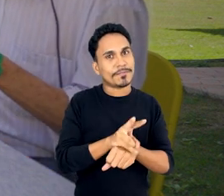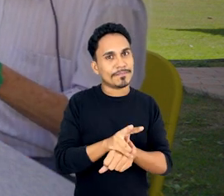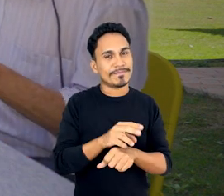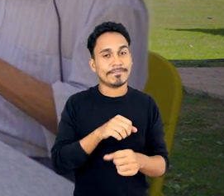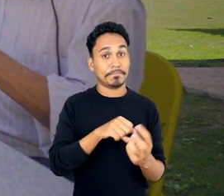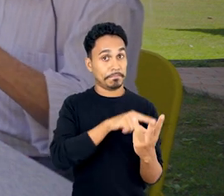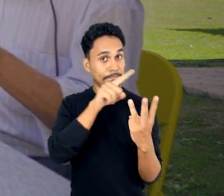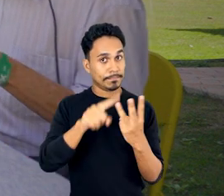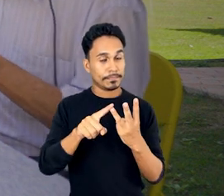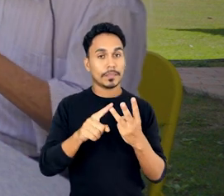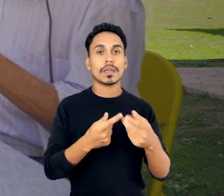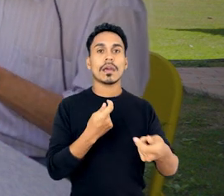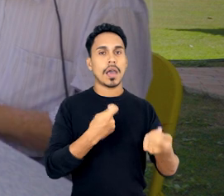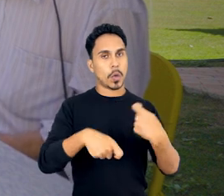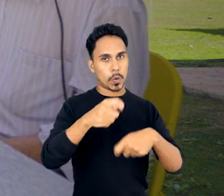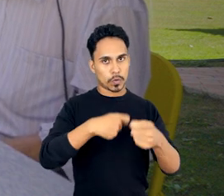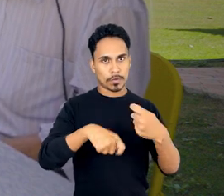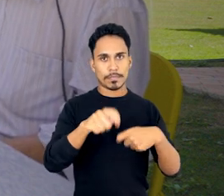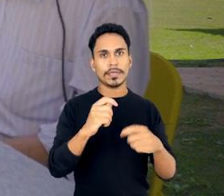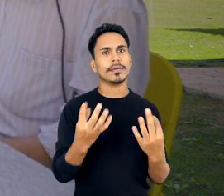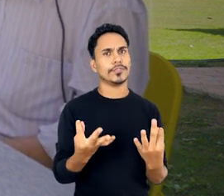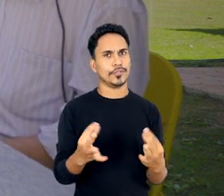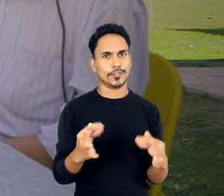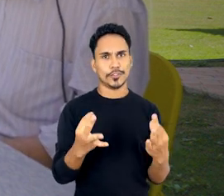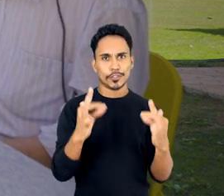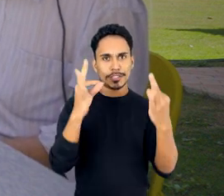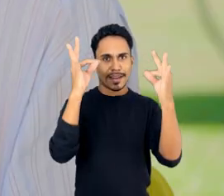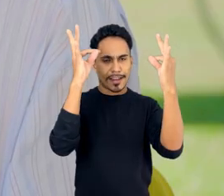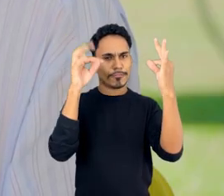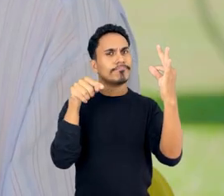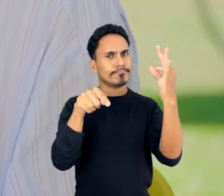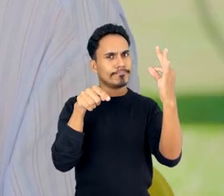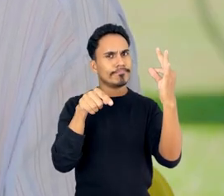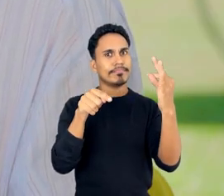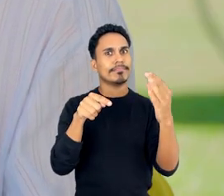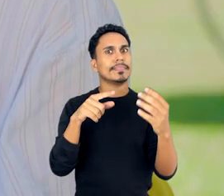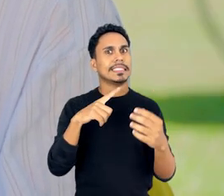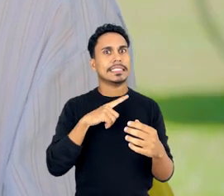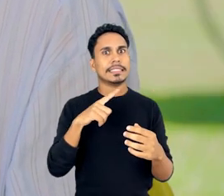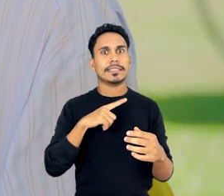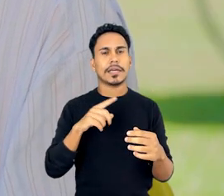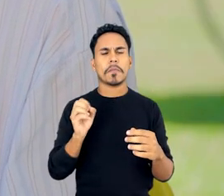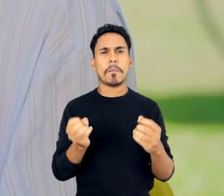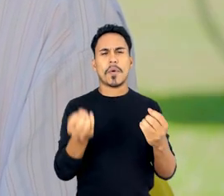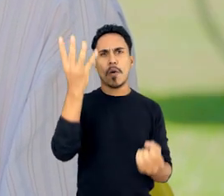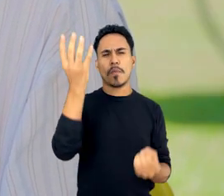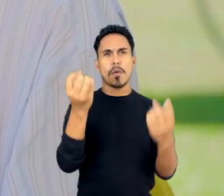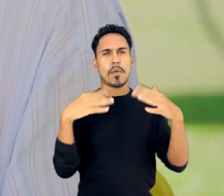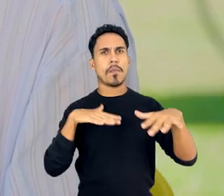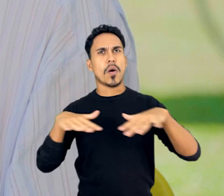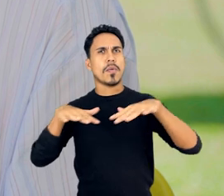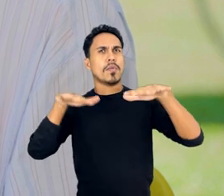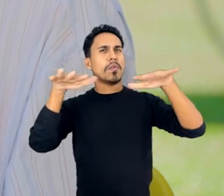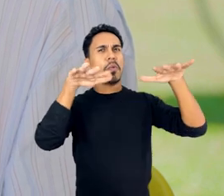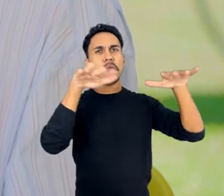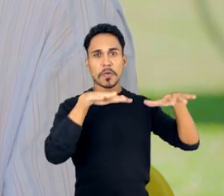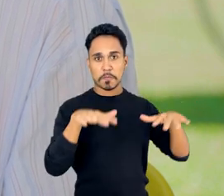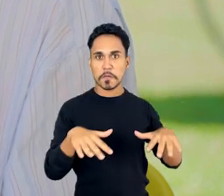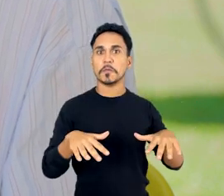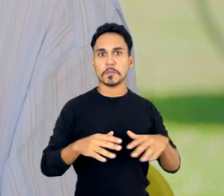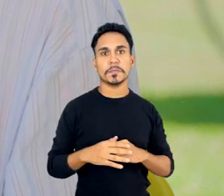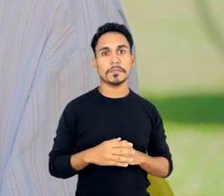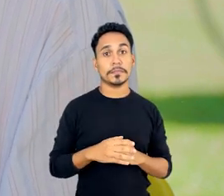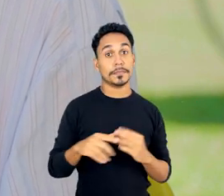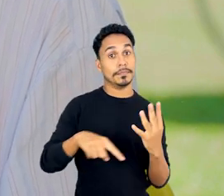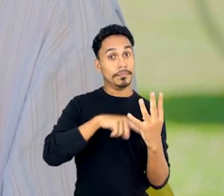economia digital que essa realmente já já vem sendo e já vem tendo aí um impacto importante e